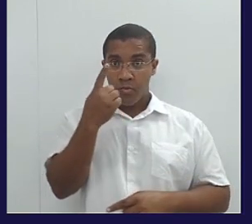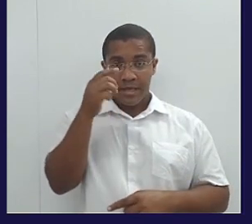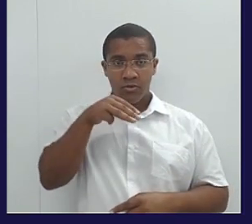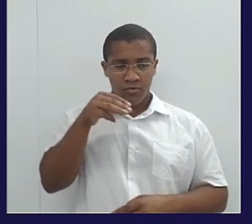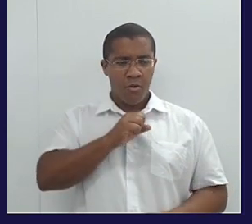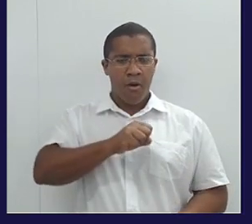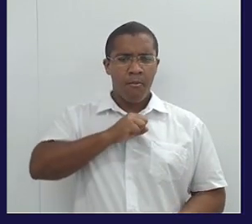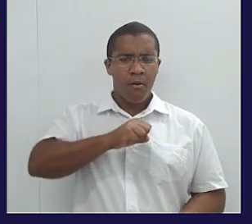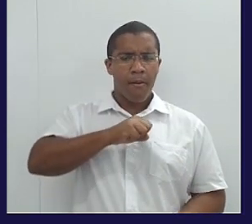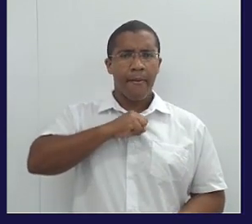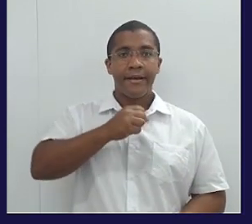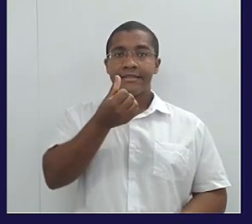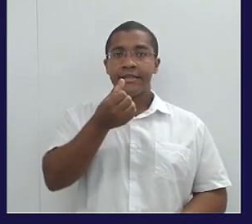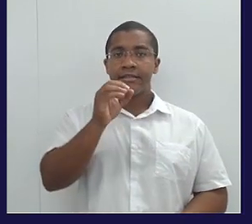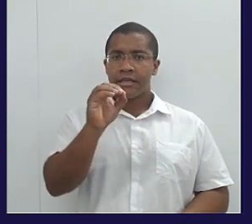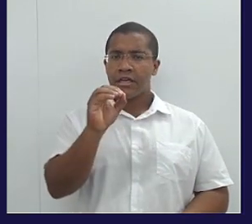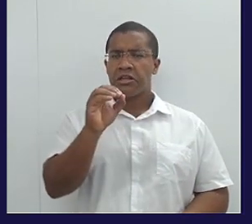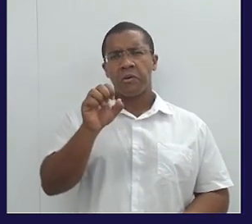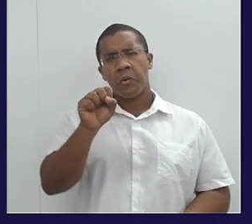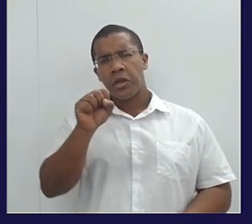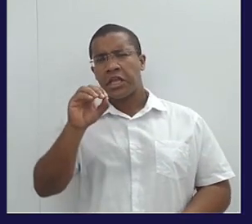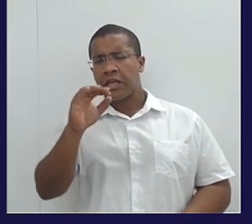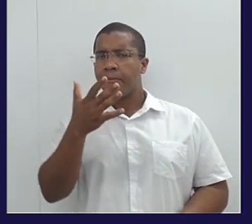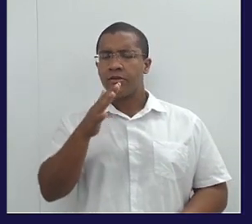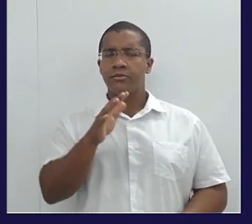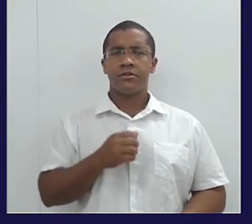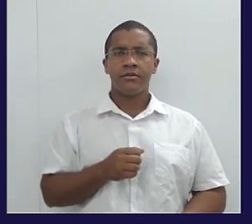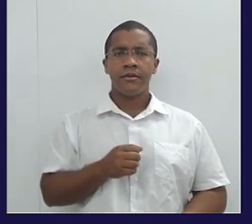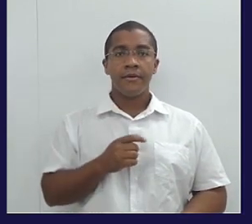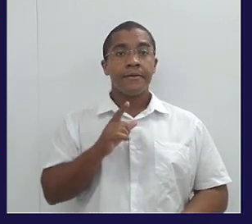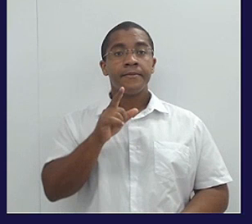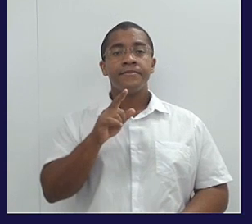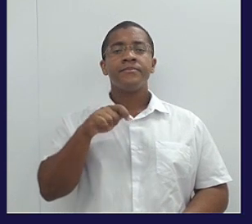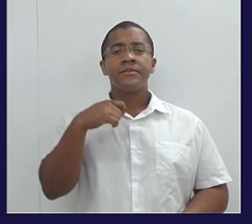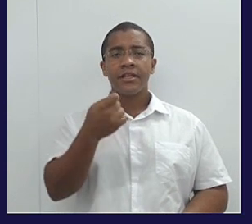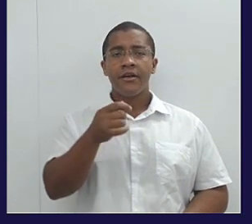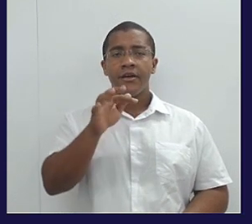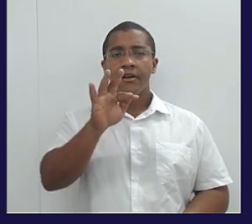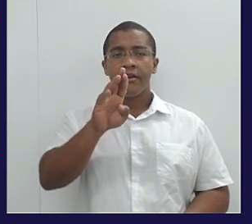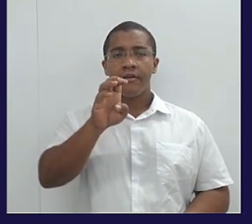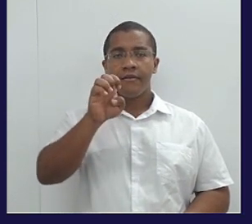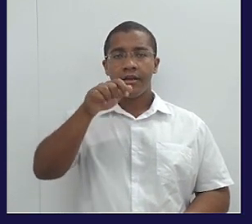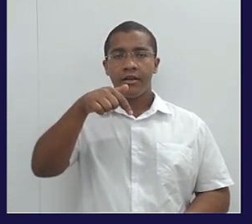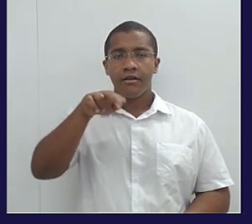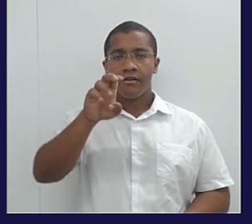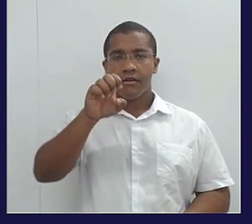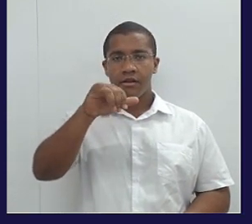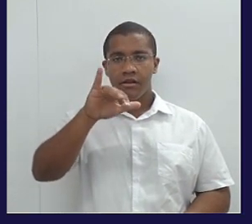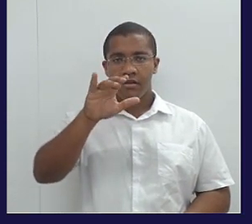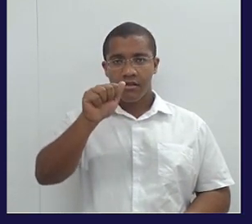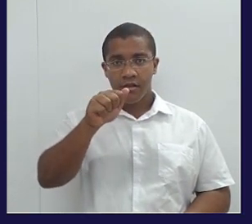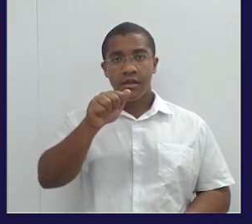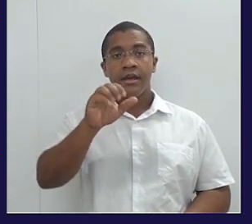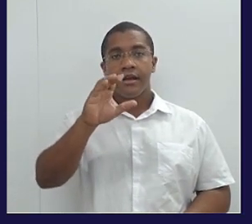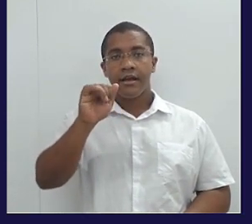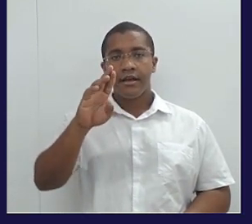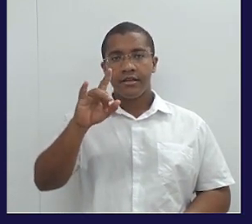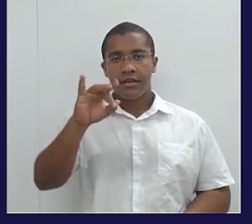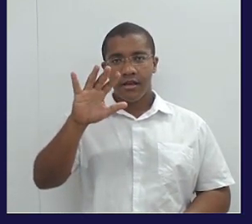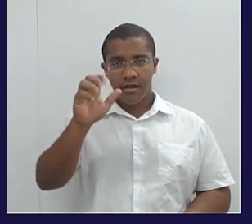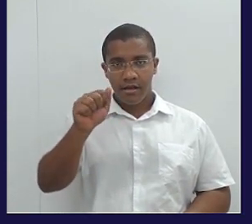o nome de frequência cardíaca. A cada vez que o coração ele se contrai,